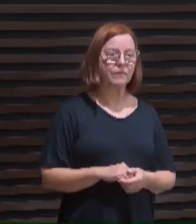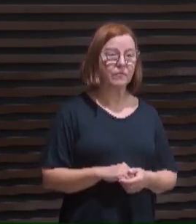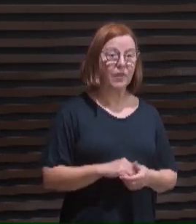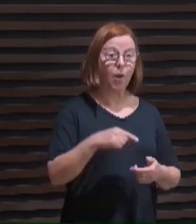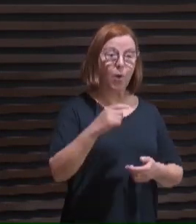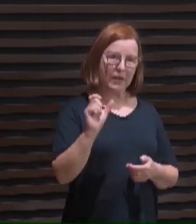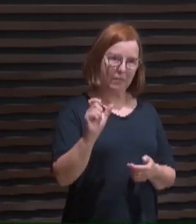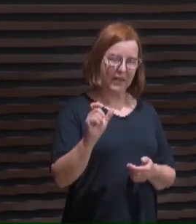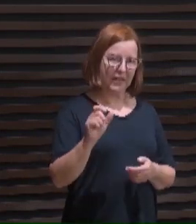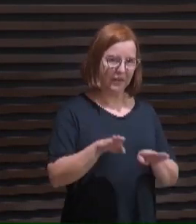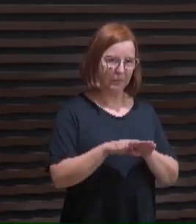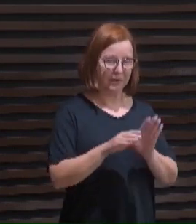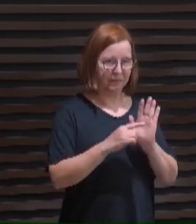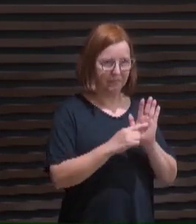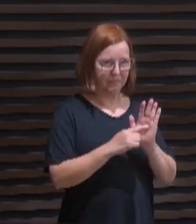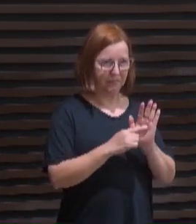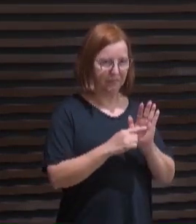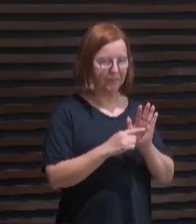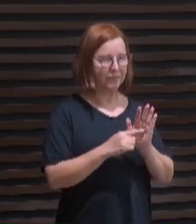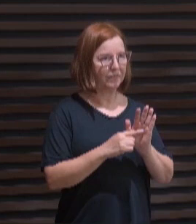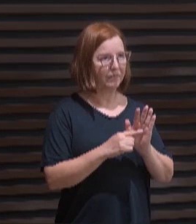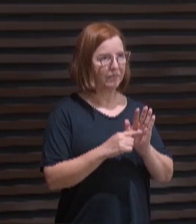que é usada aqui por Paulo é